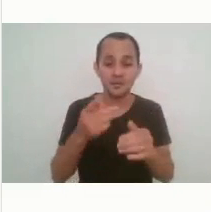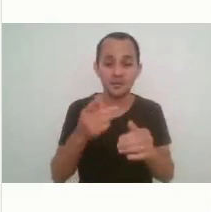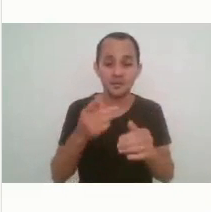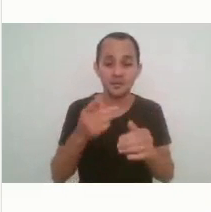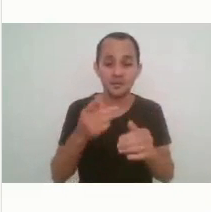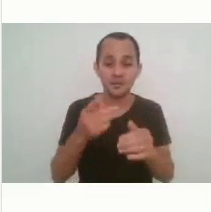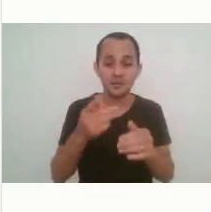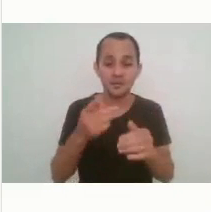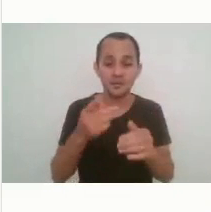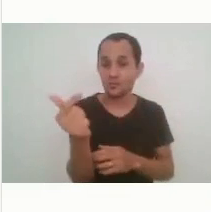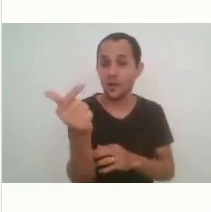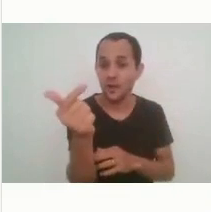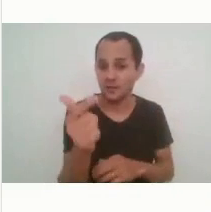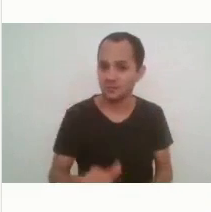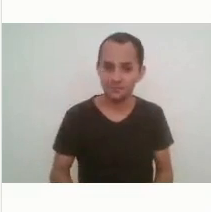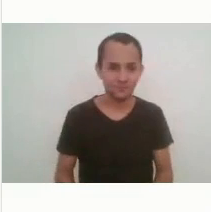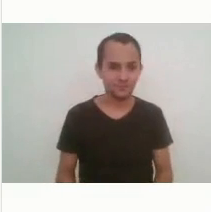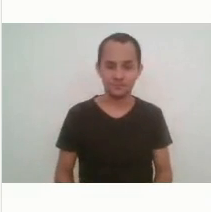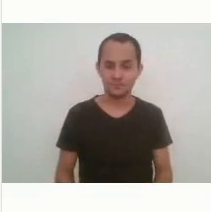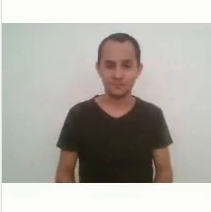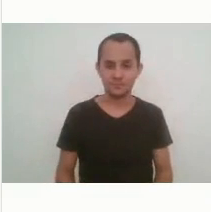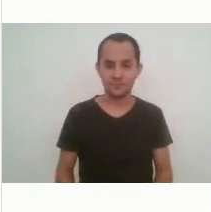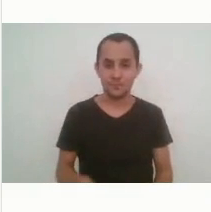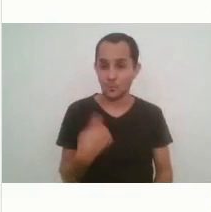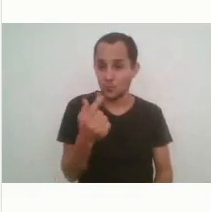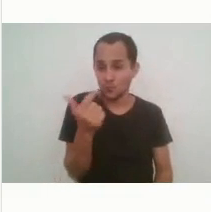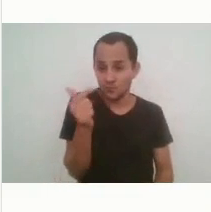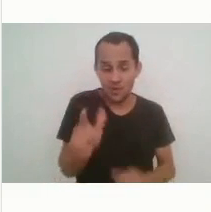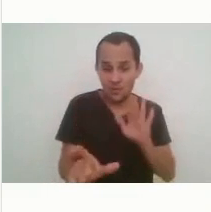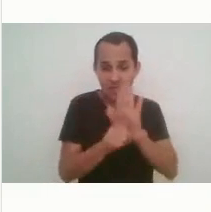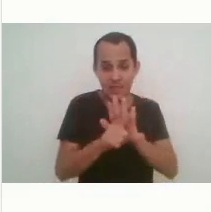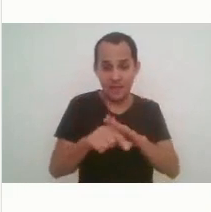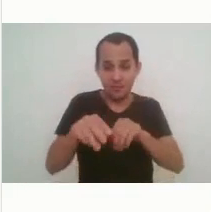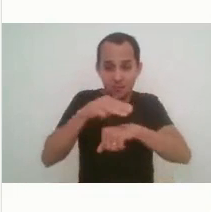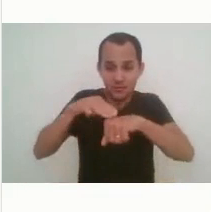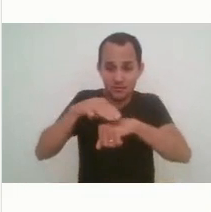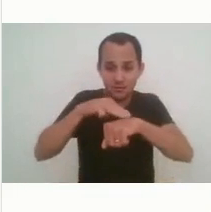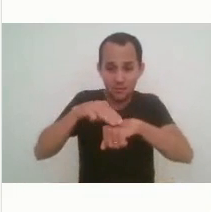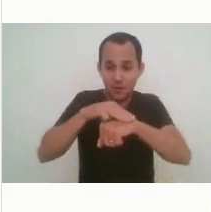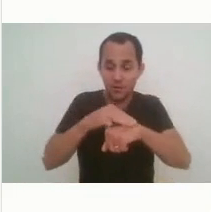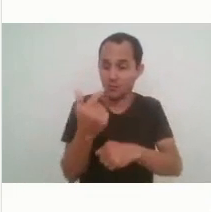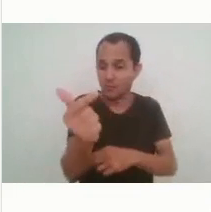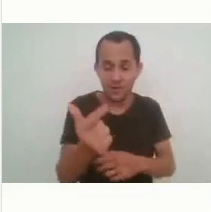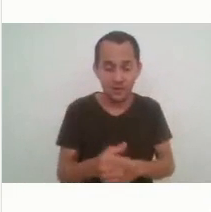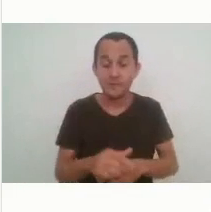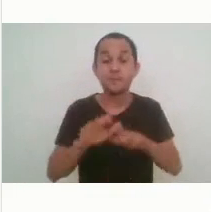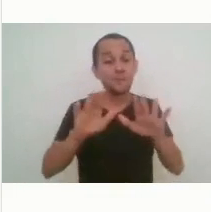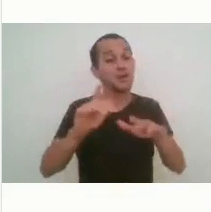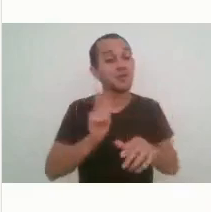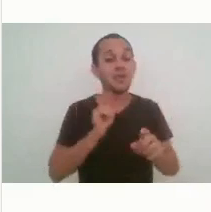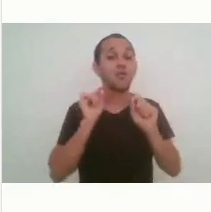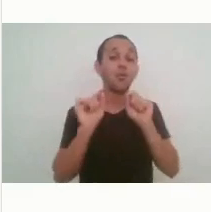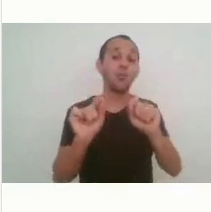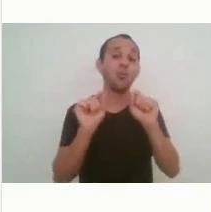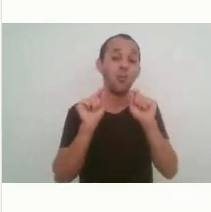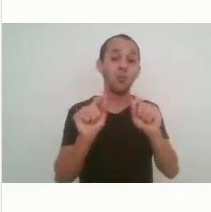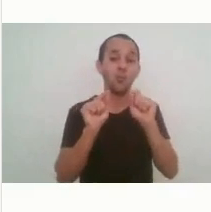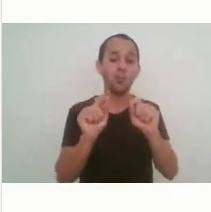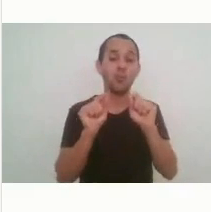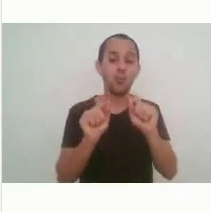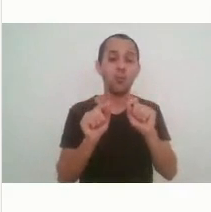temos. Nós não temos uma lei municipal. Nós temos todas